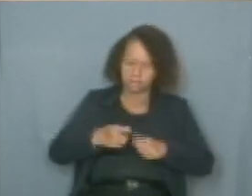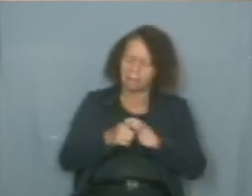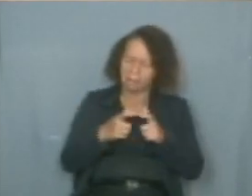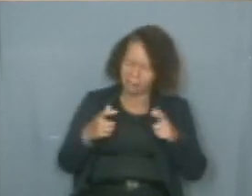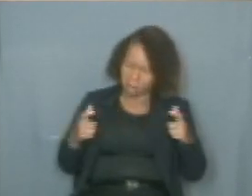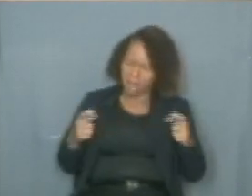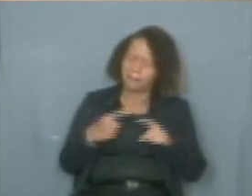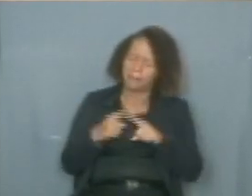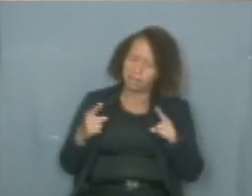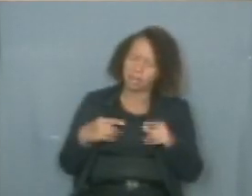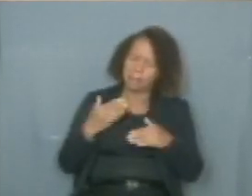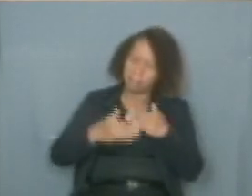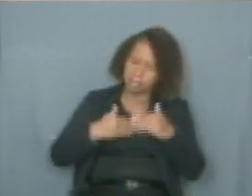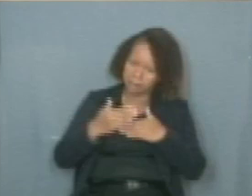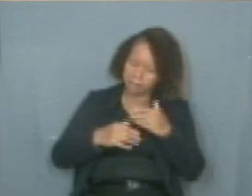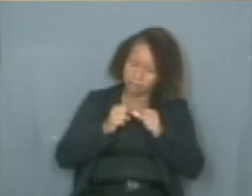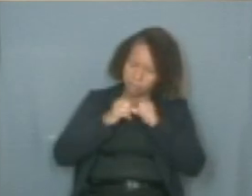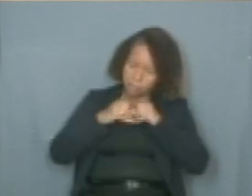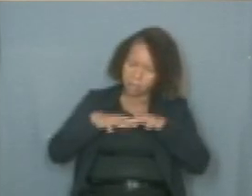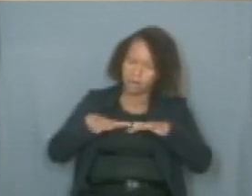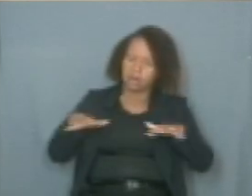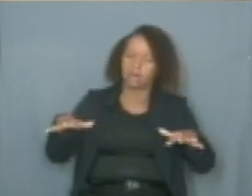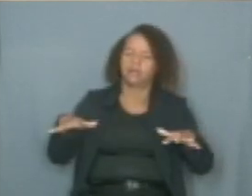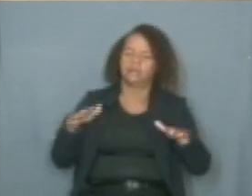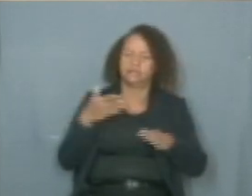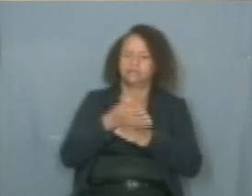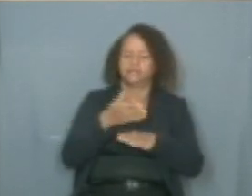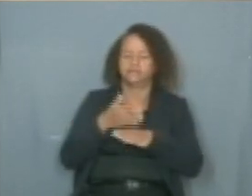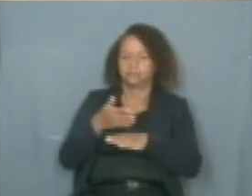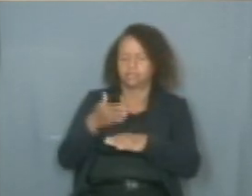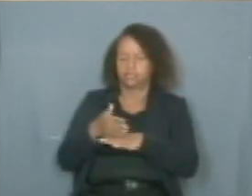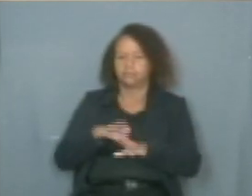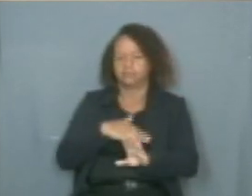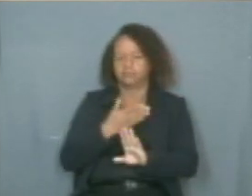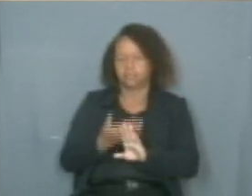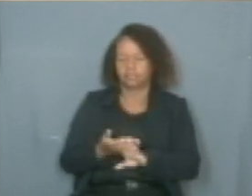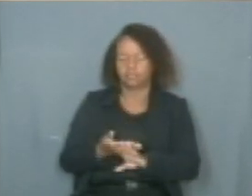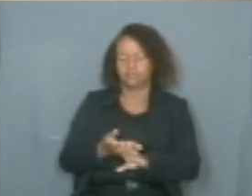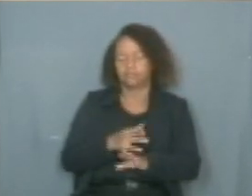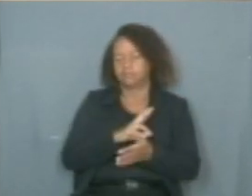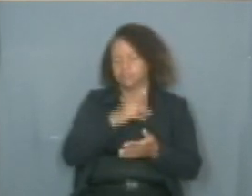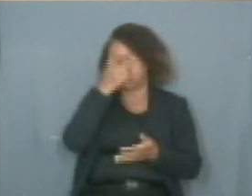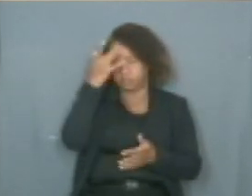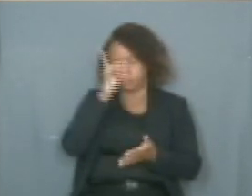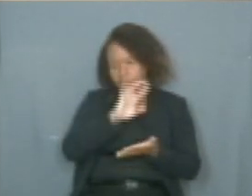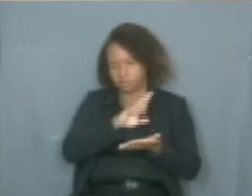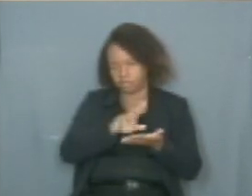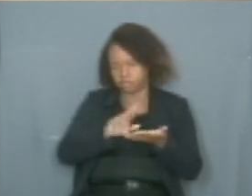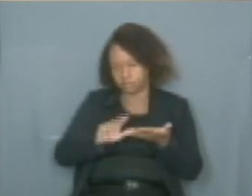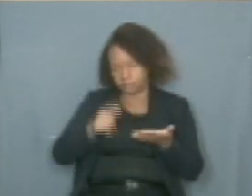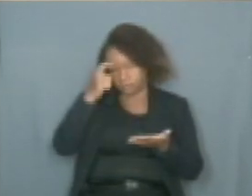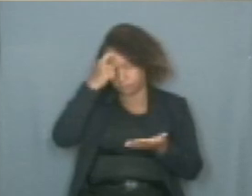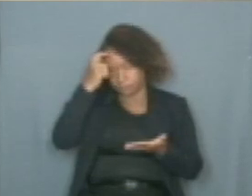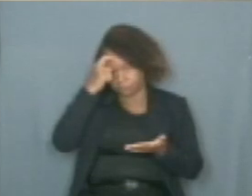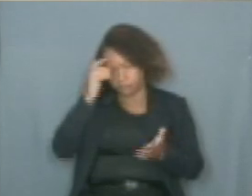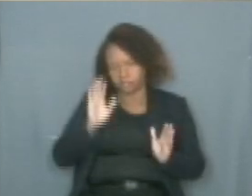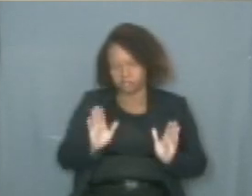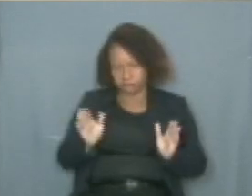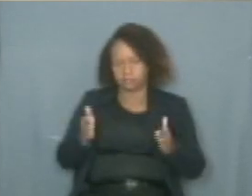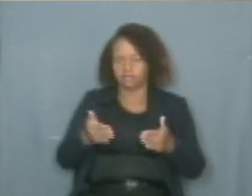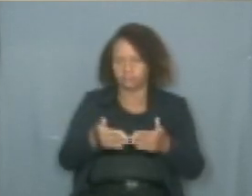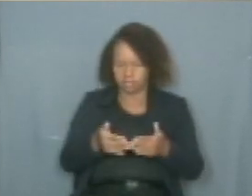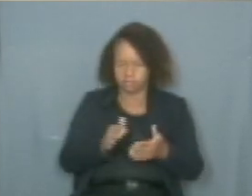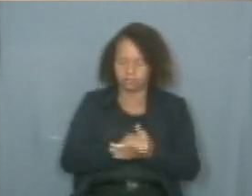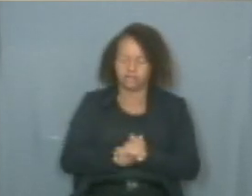ampliar, mas a gente está num processo de expansão da rede de acesso ao tratamento integral de pessoas com neurodivergência, a exemplo do